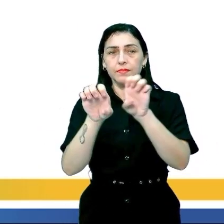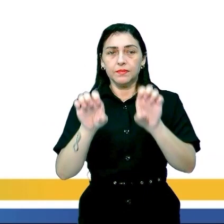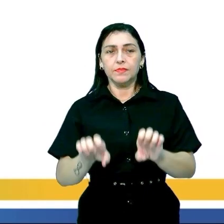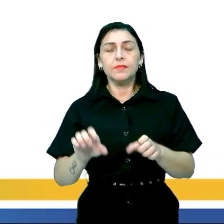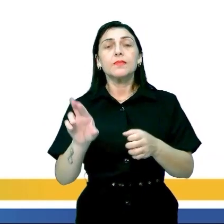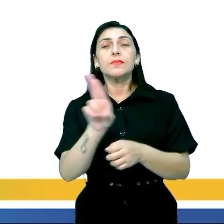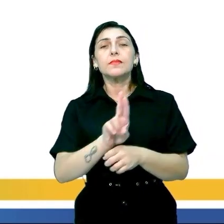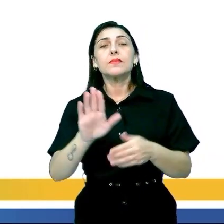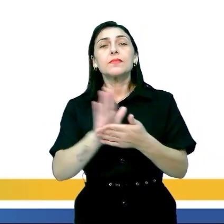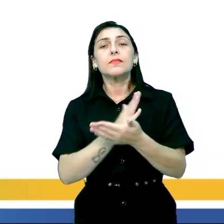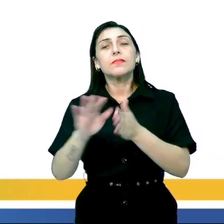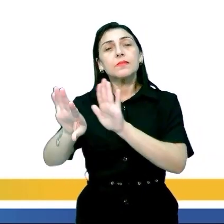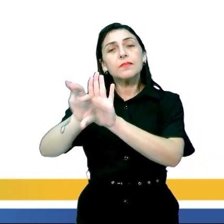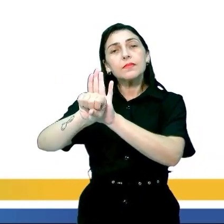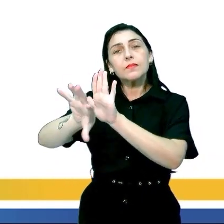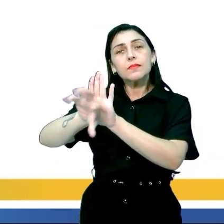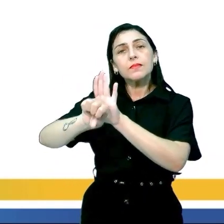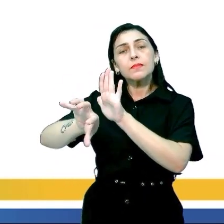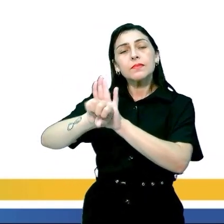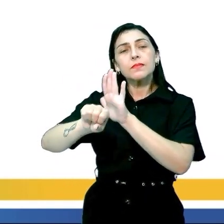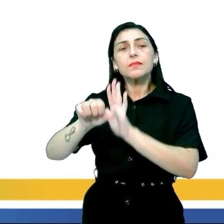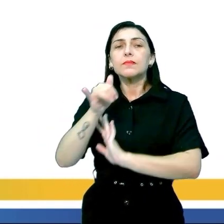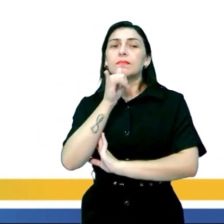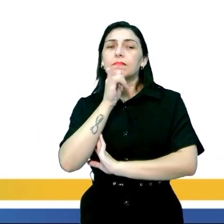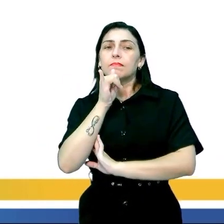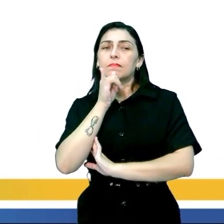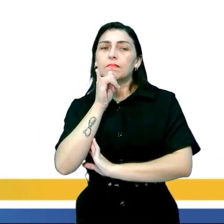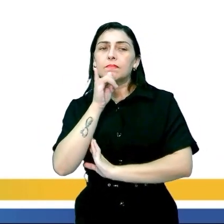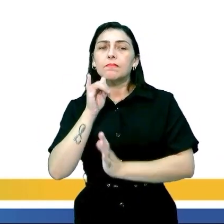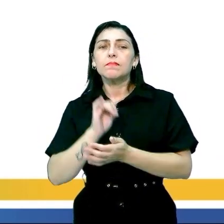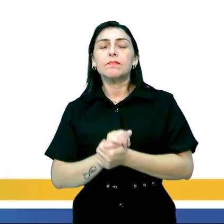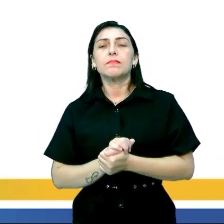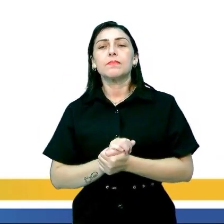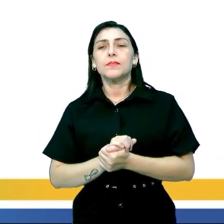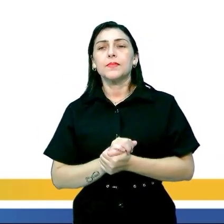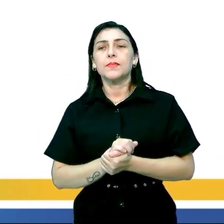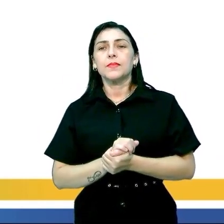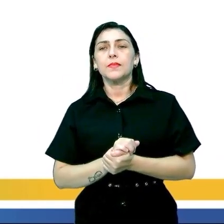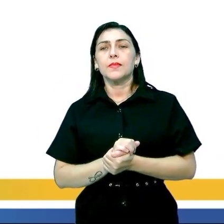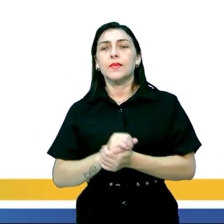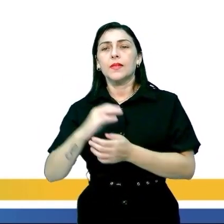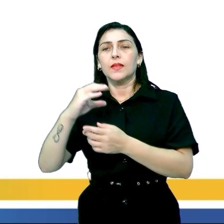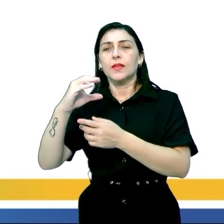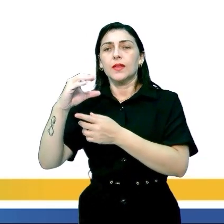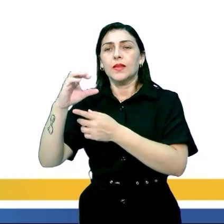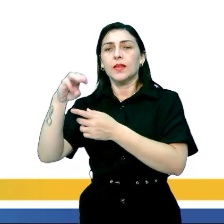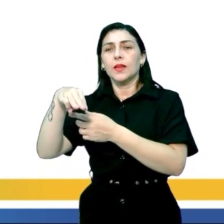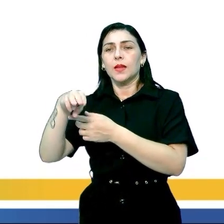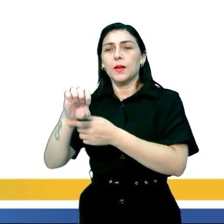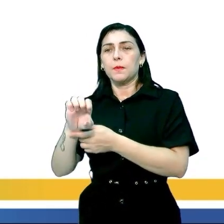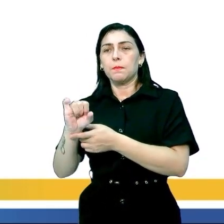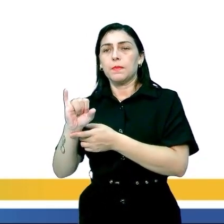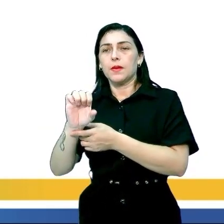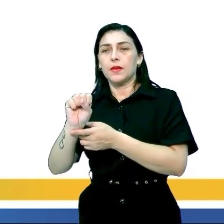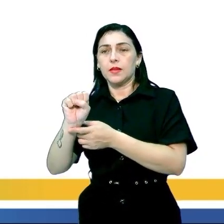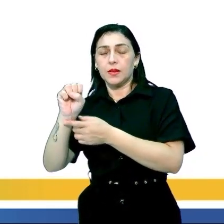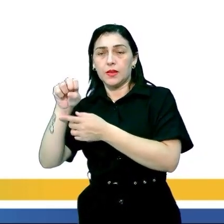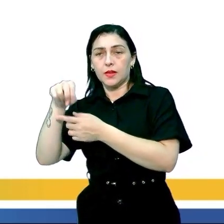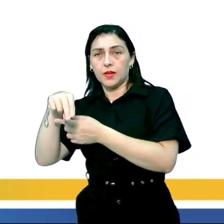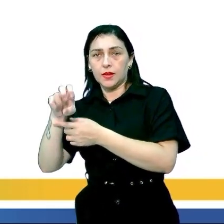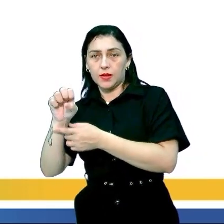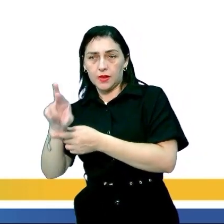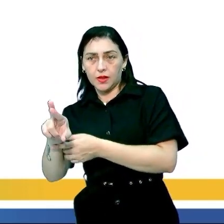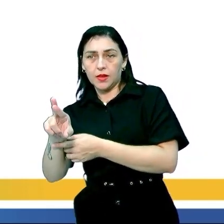de alguns receptores, tá, pessoal? Por exemplo, o corpúsculo de Mensen